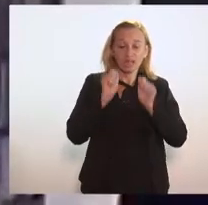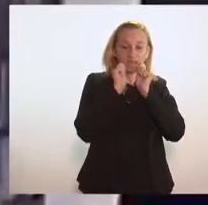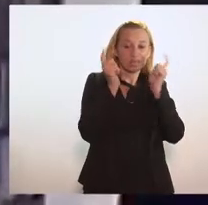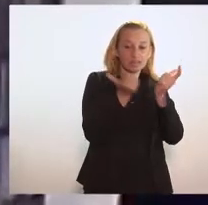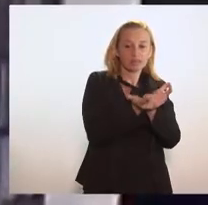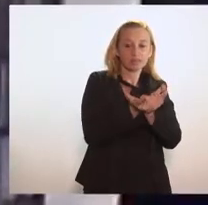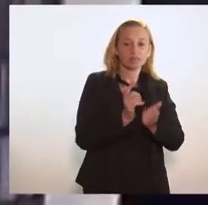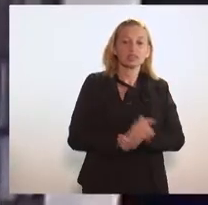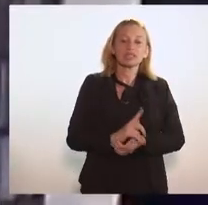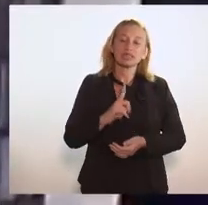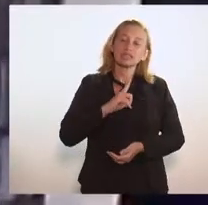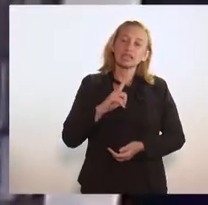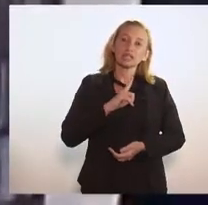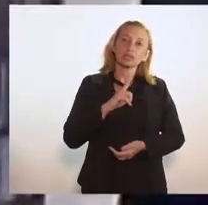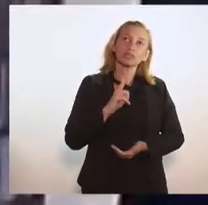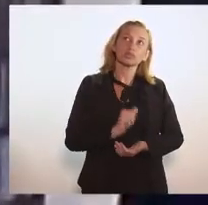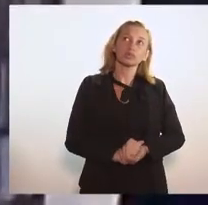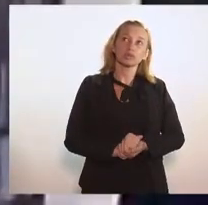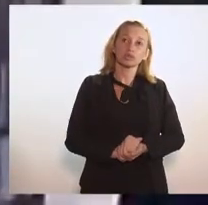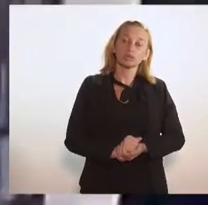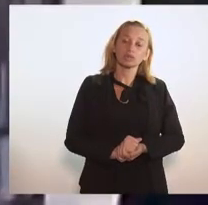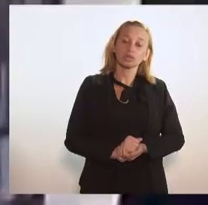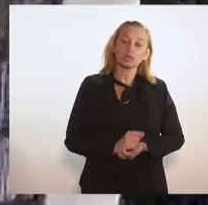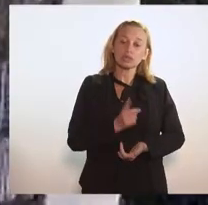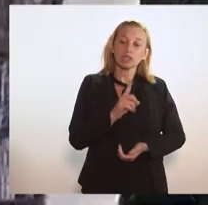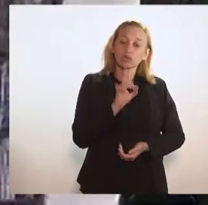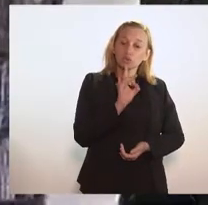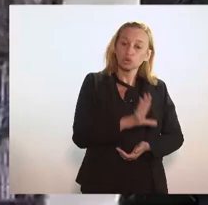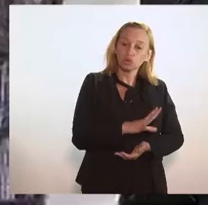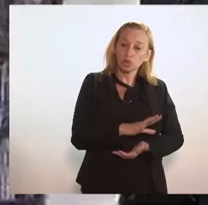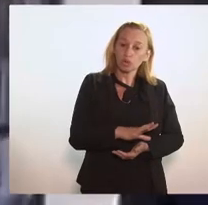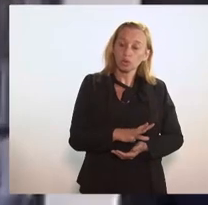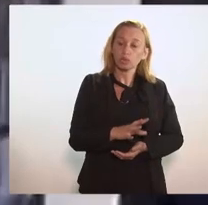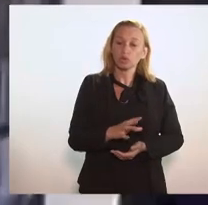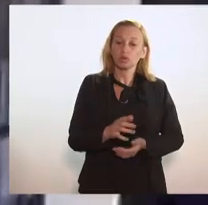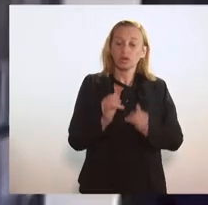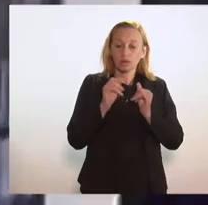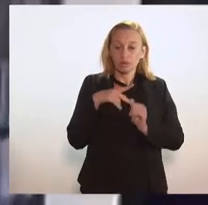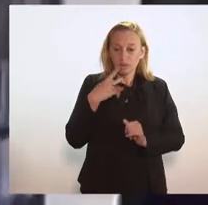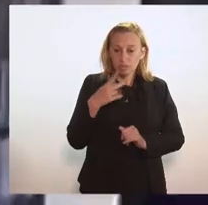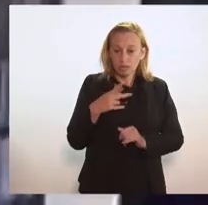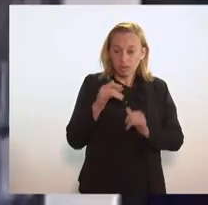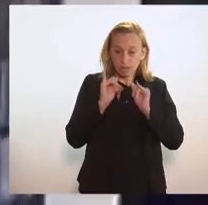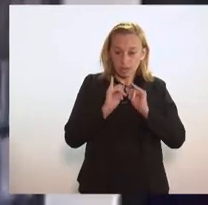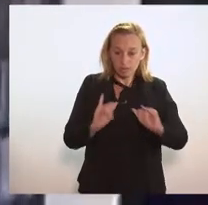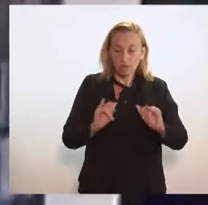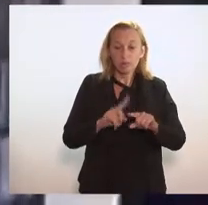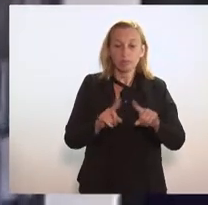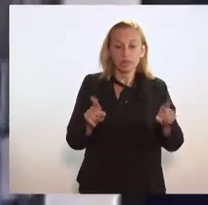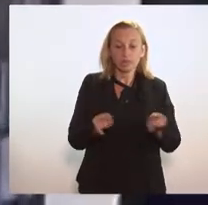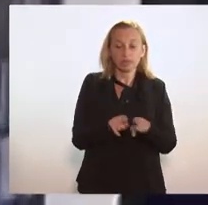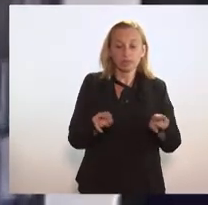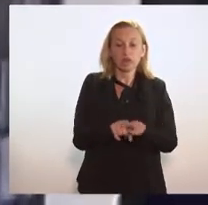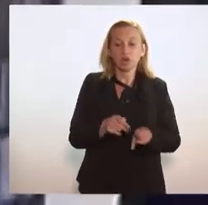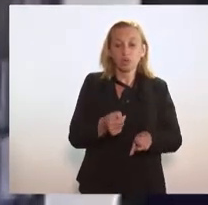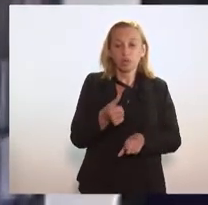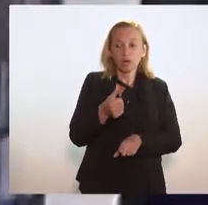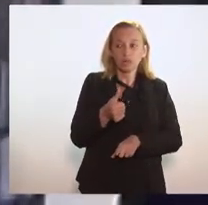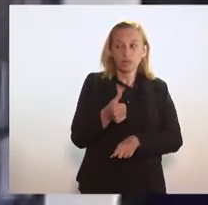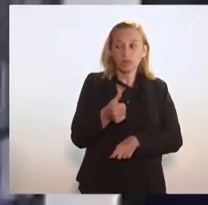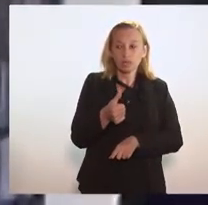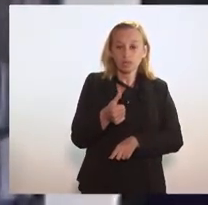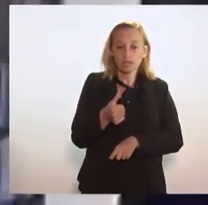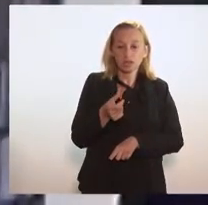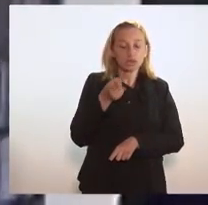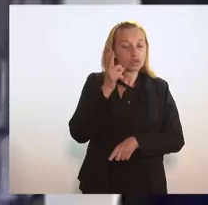Legislativa nós temos peitos não só pronunciamento mas nós temos feitos quase que